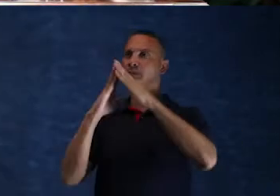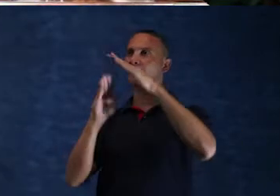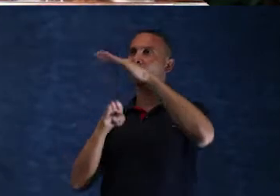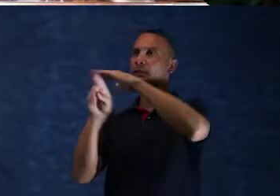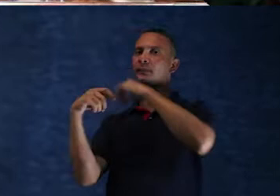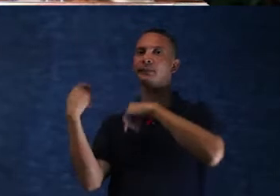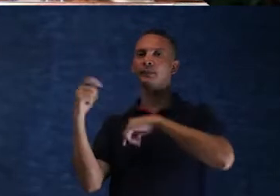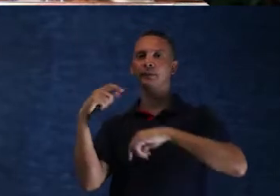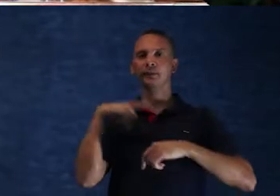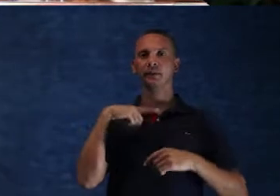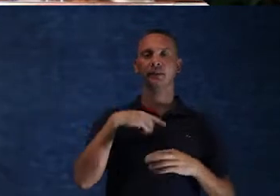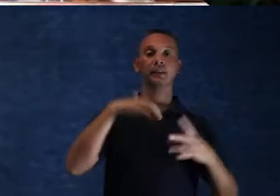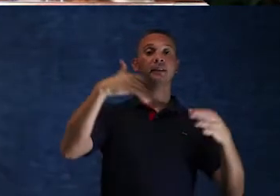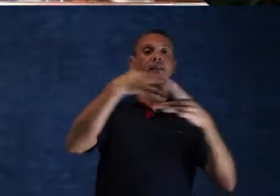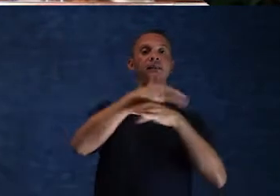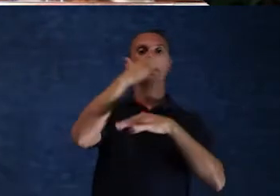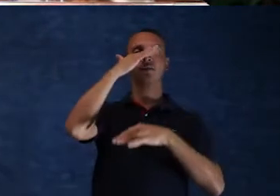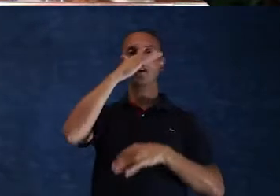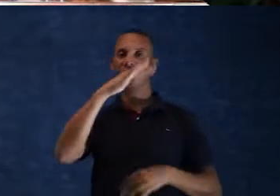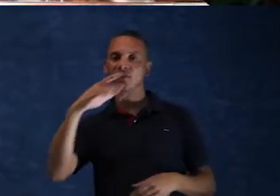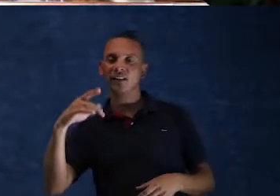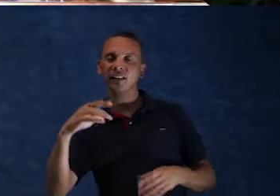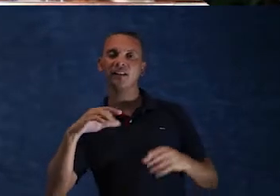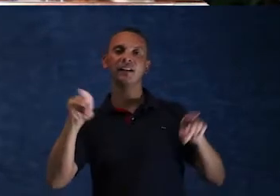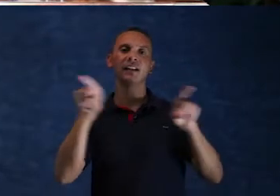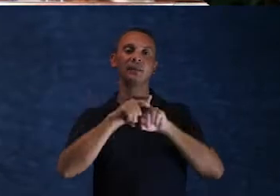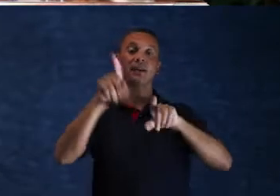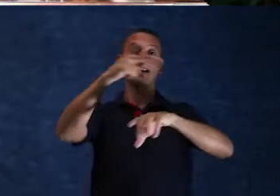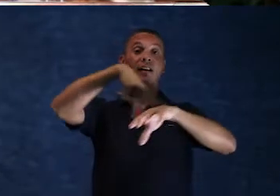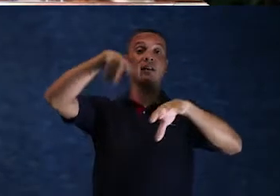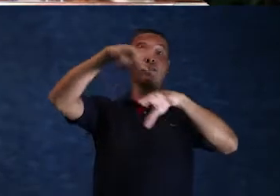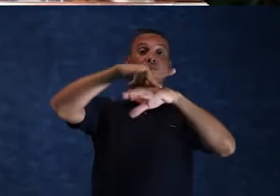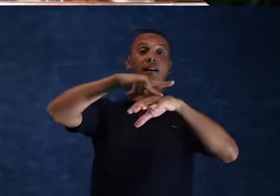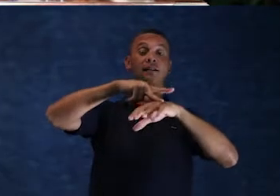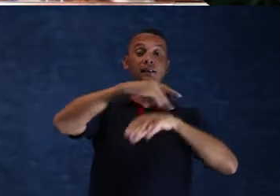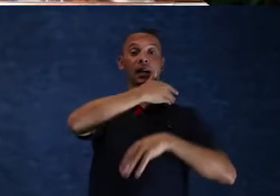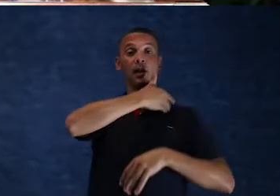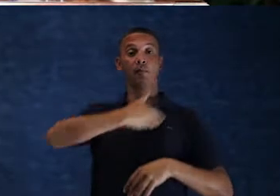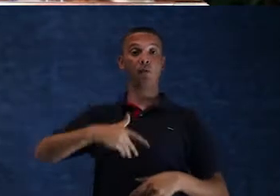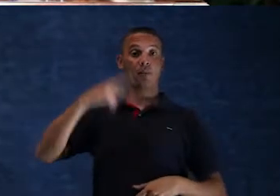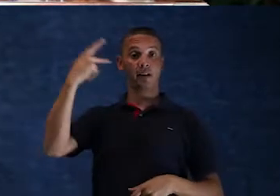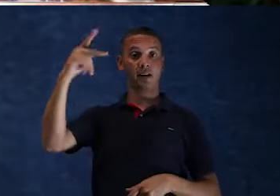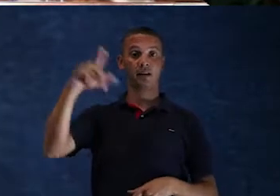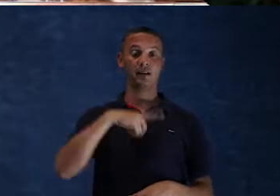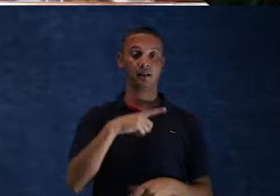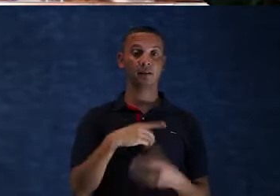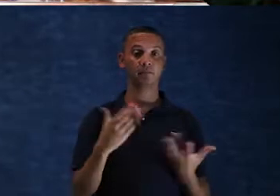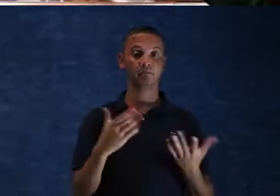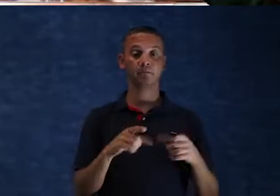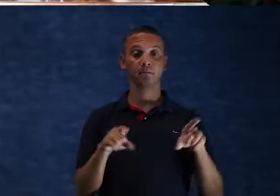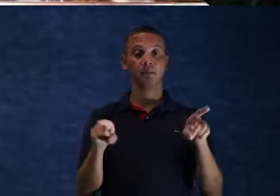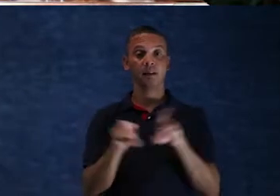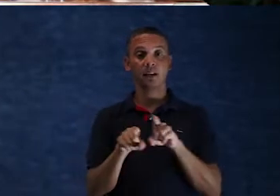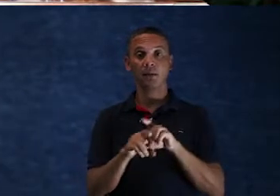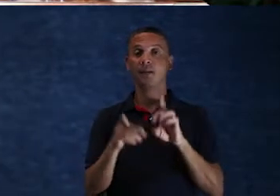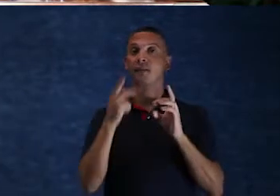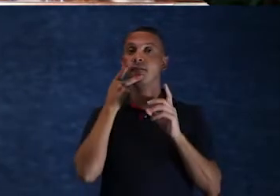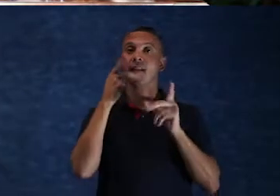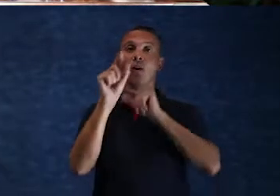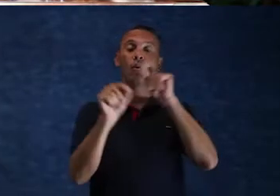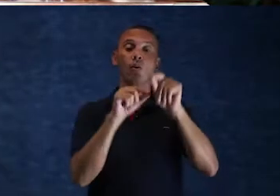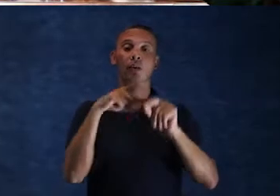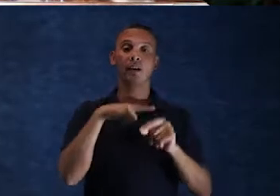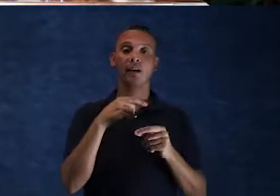Sul, da Cidade Jardim à região da Praça da República, personagens e seus delitos. Como não poderia deixar de